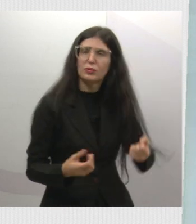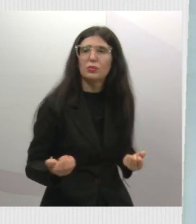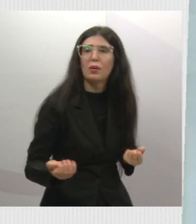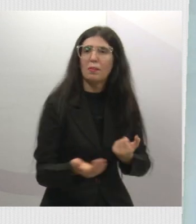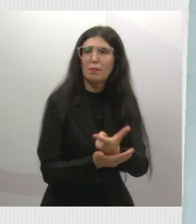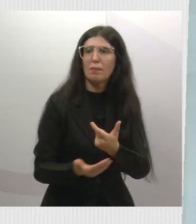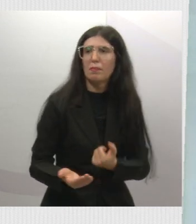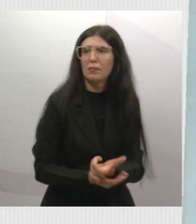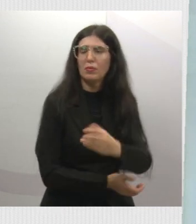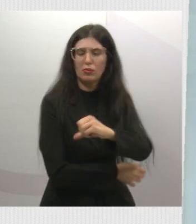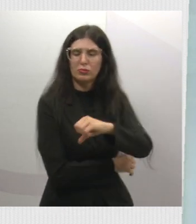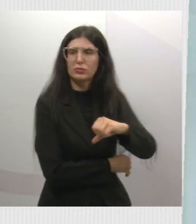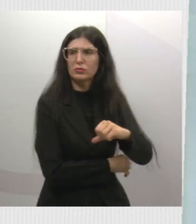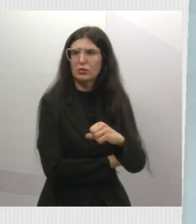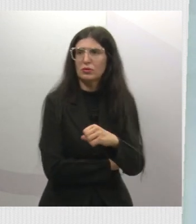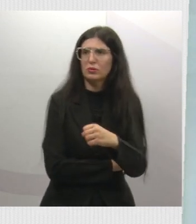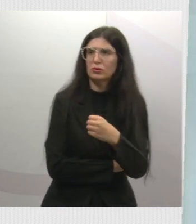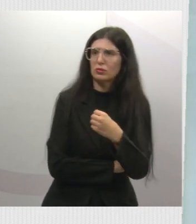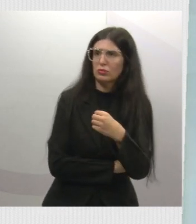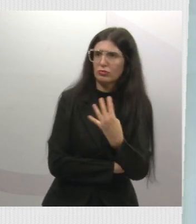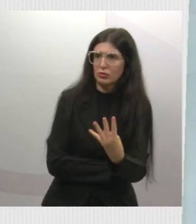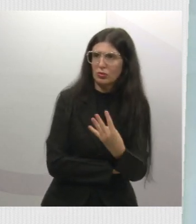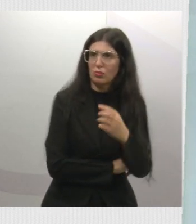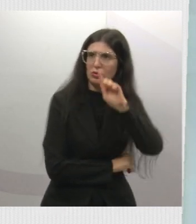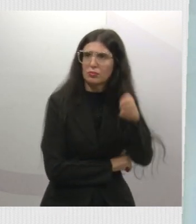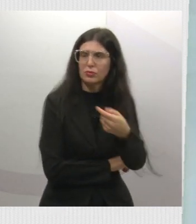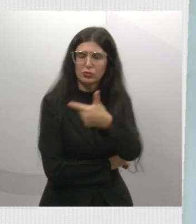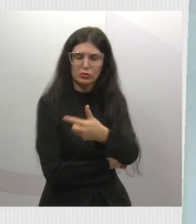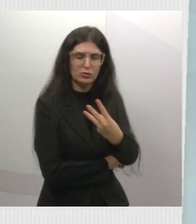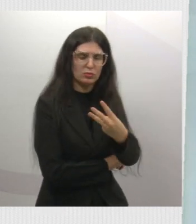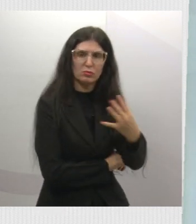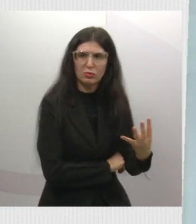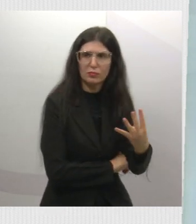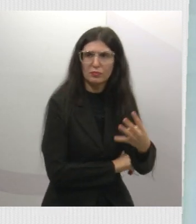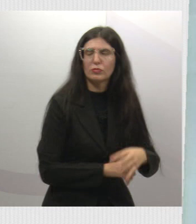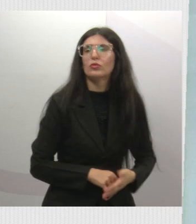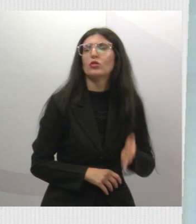994.234.000 e o realizado no primeiro quadrimestre